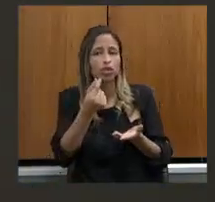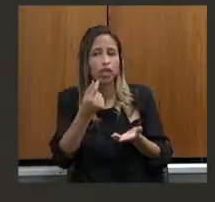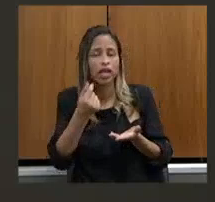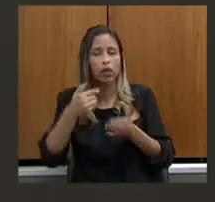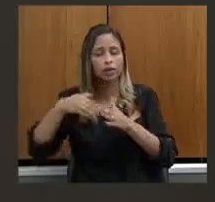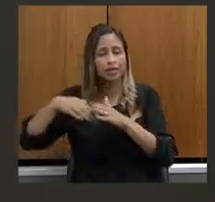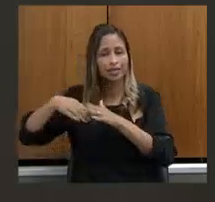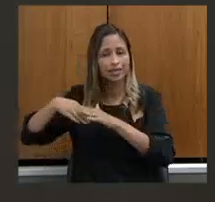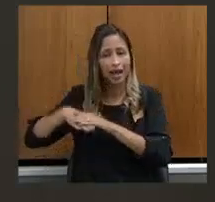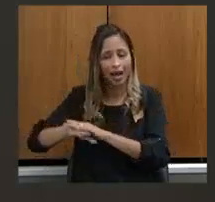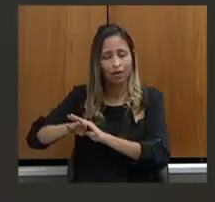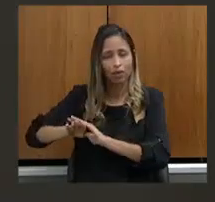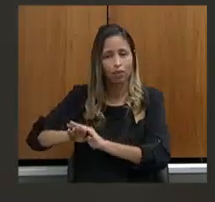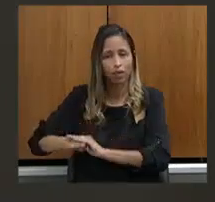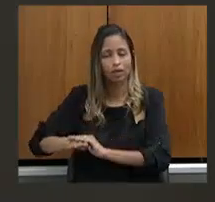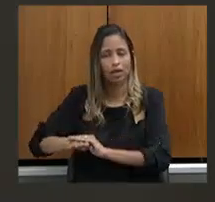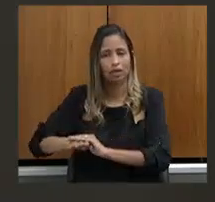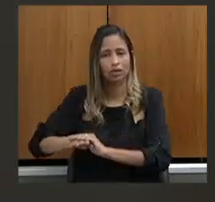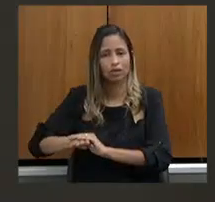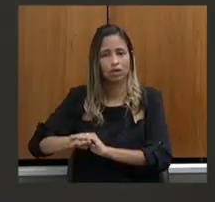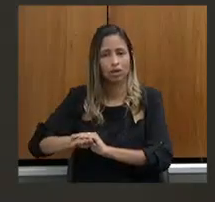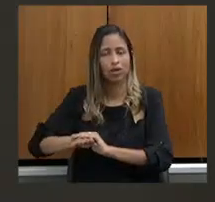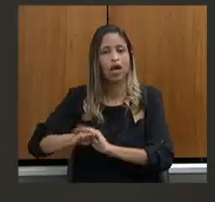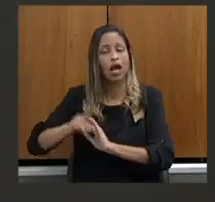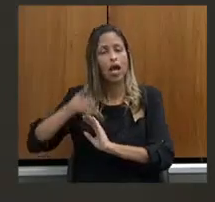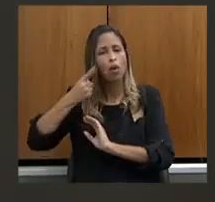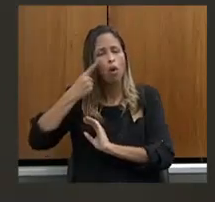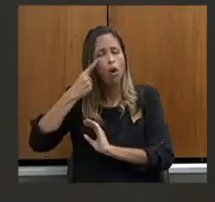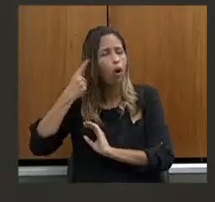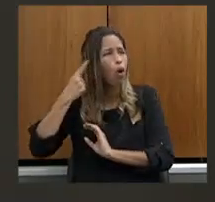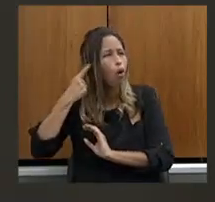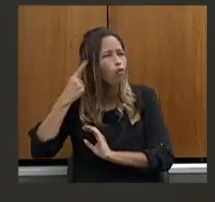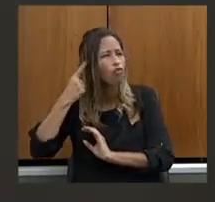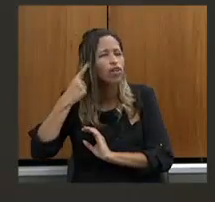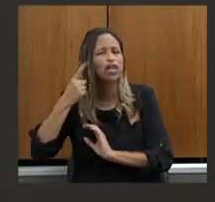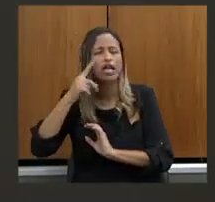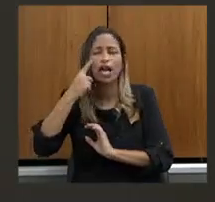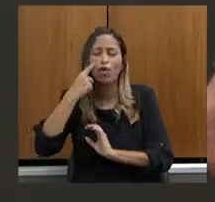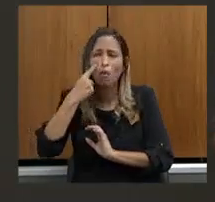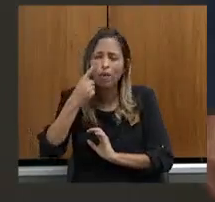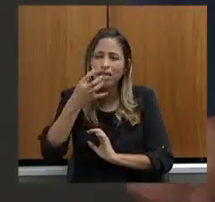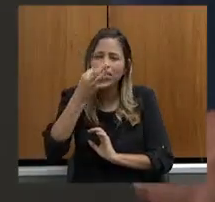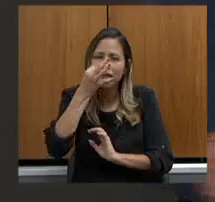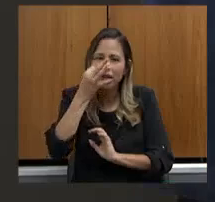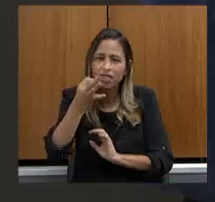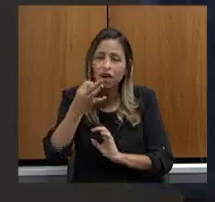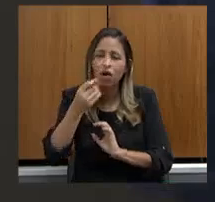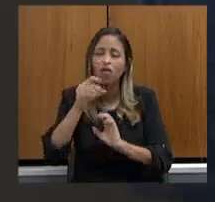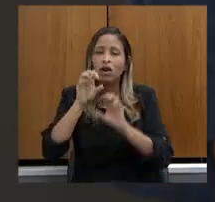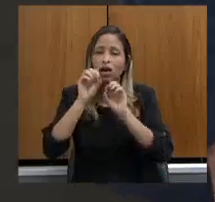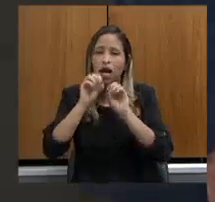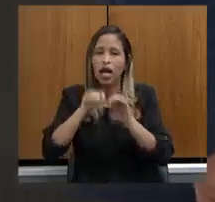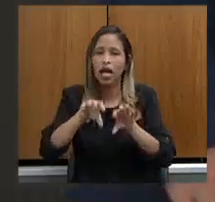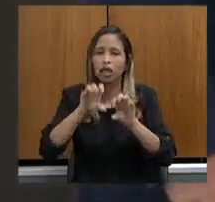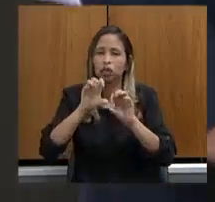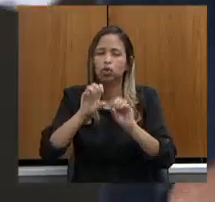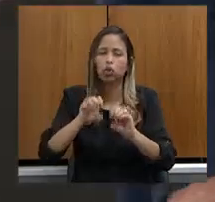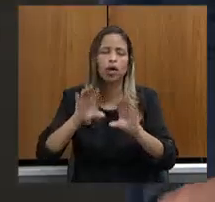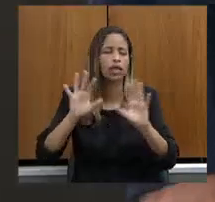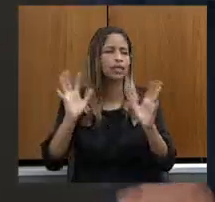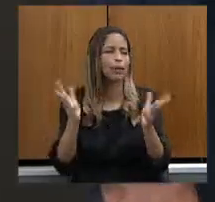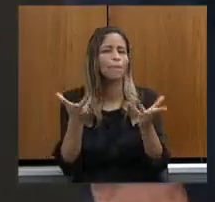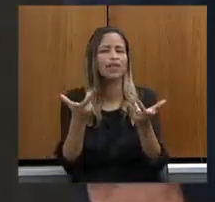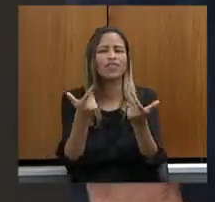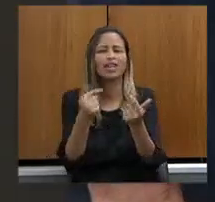na conta eu ouvi atentamente né Toda a explanação todo mundo fala da educação que eu acho fantástico porque